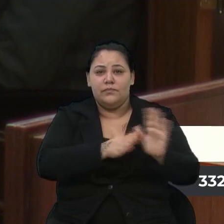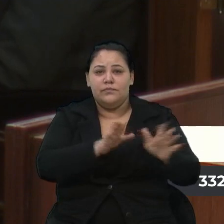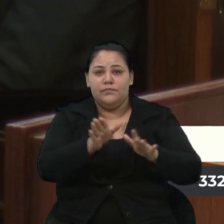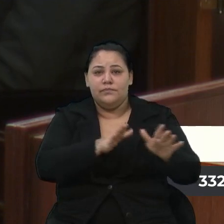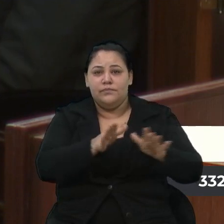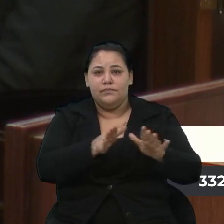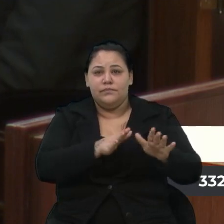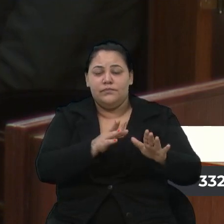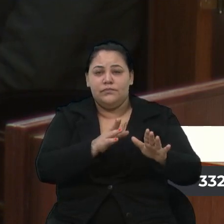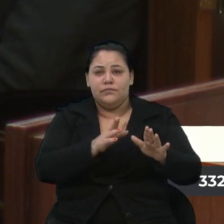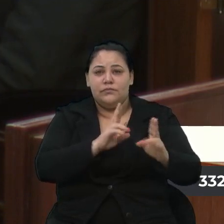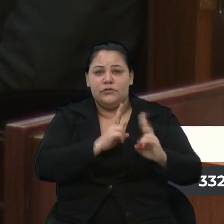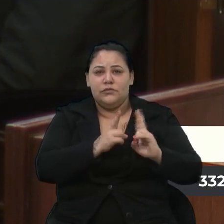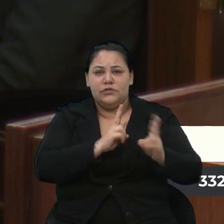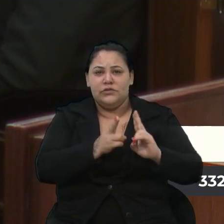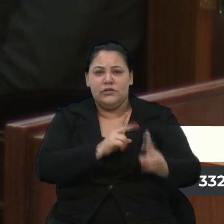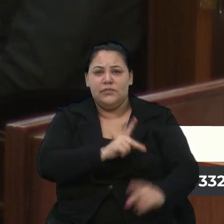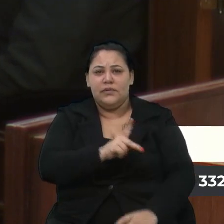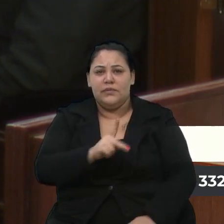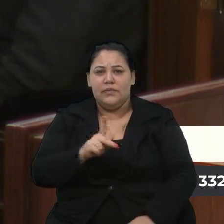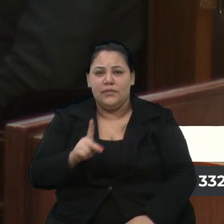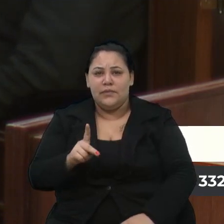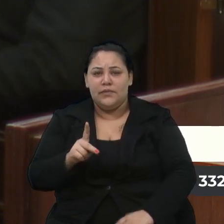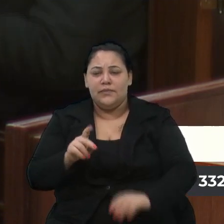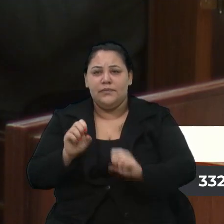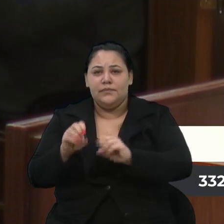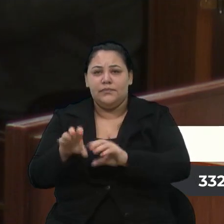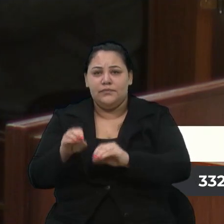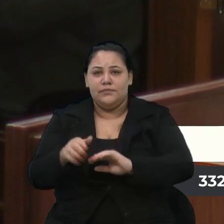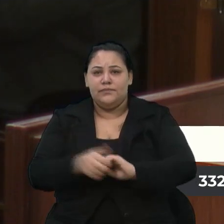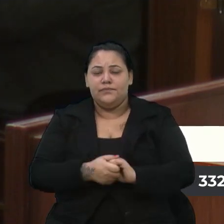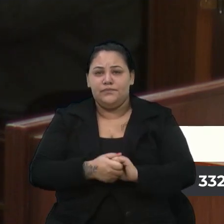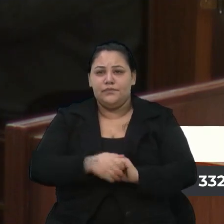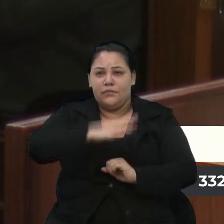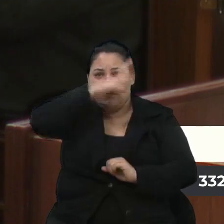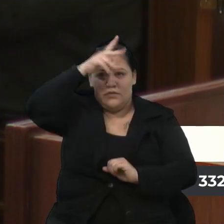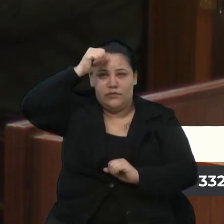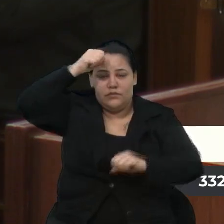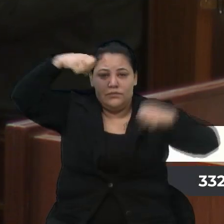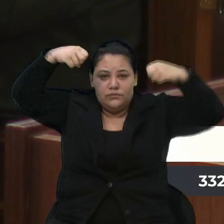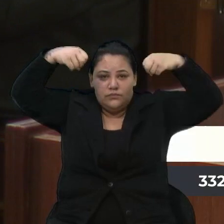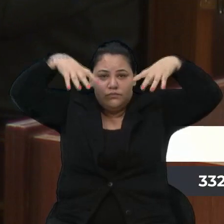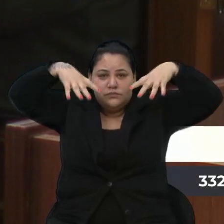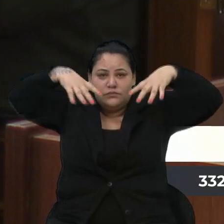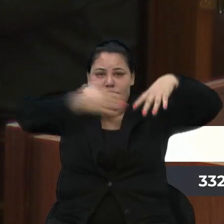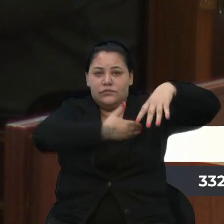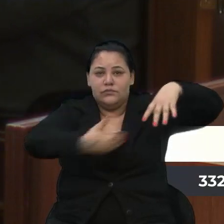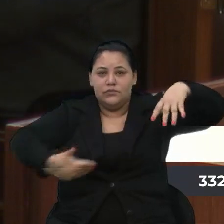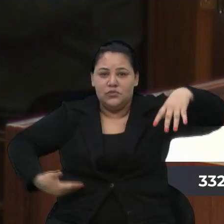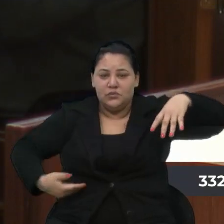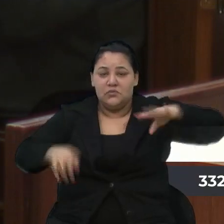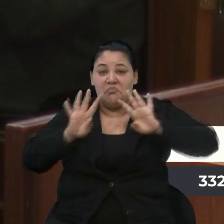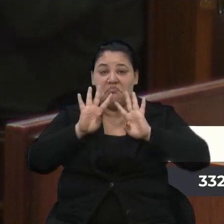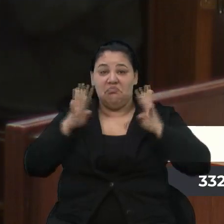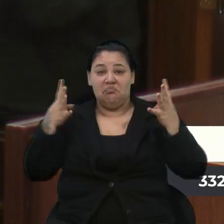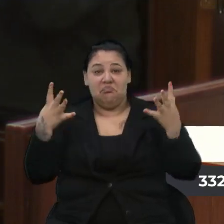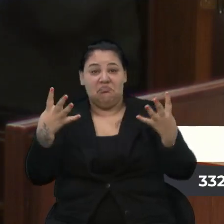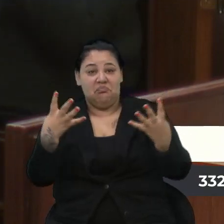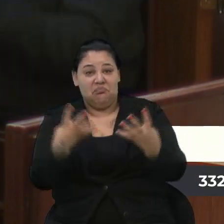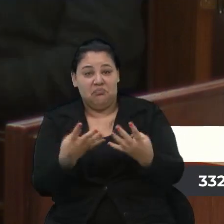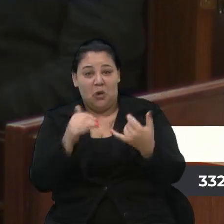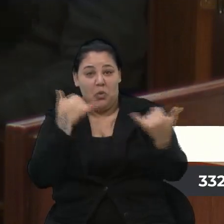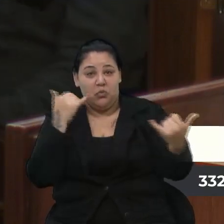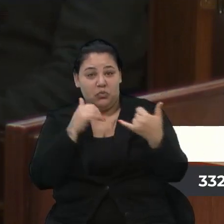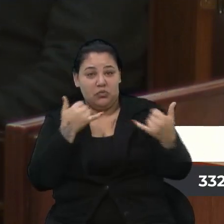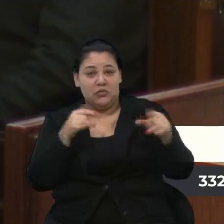da educação. Na pauta da prefeitura, iluminação pública, cercamento eletrônico, infraestrutura e